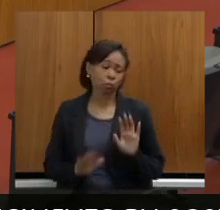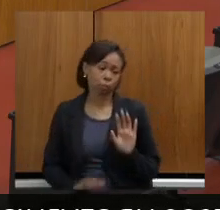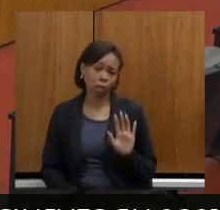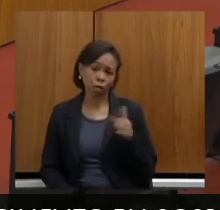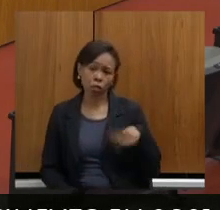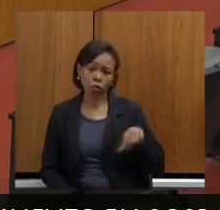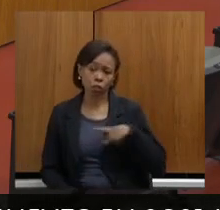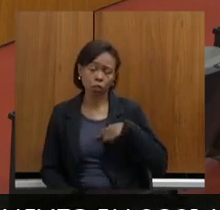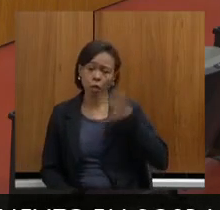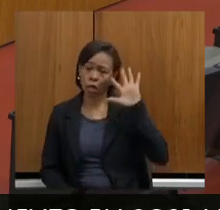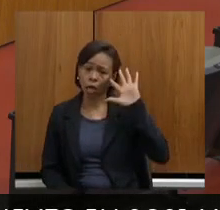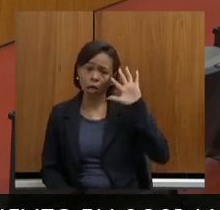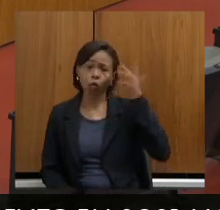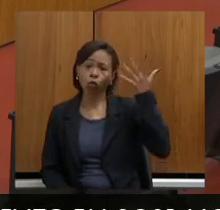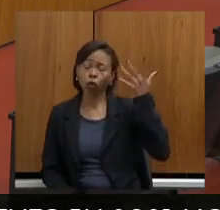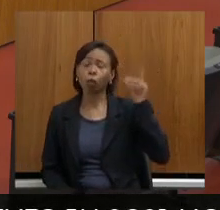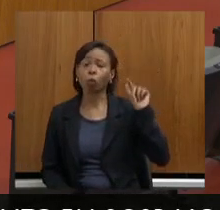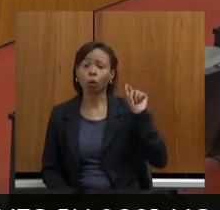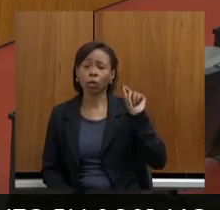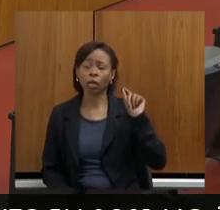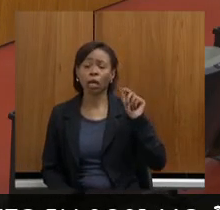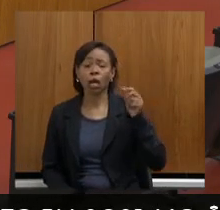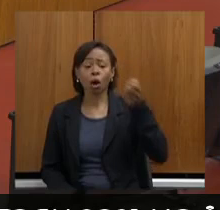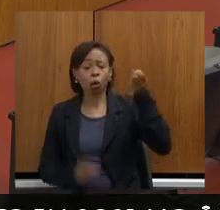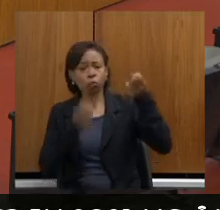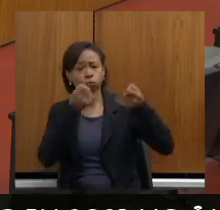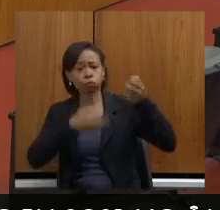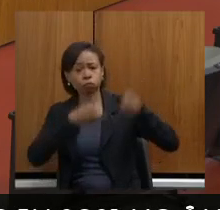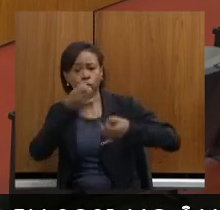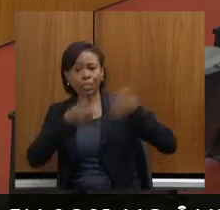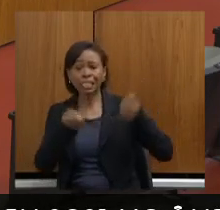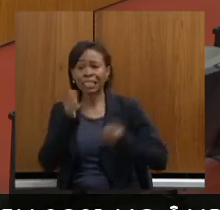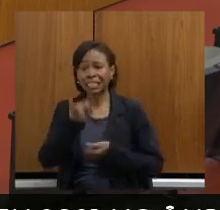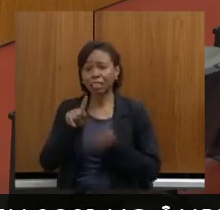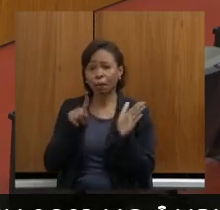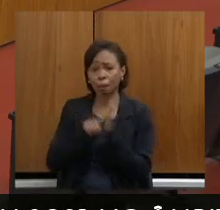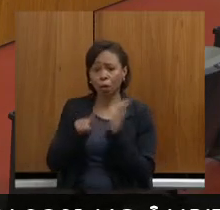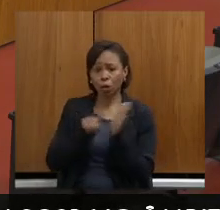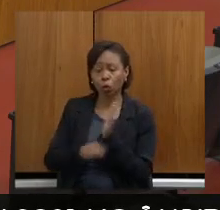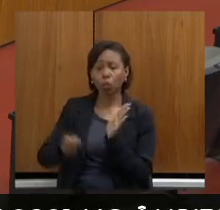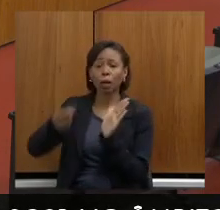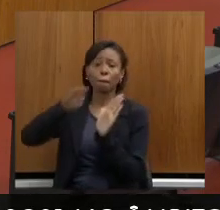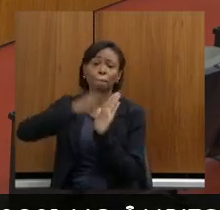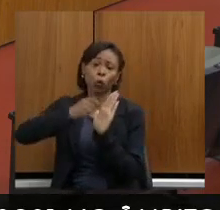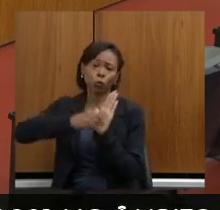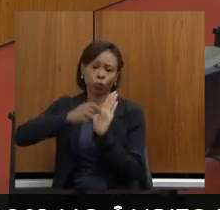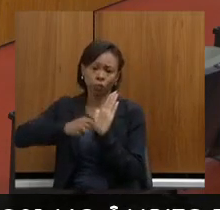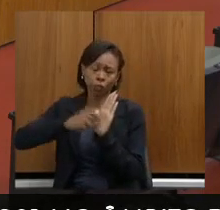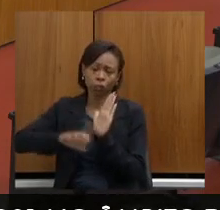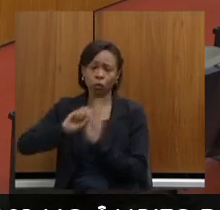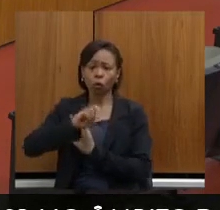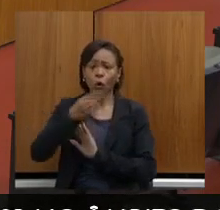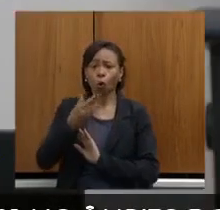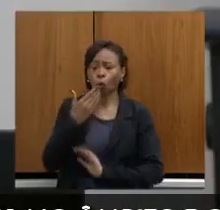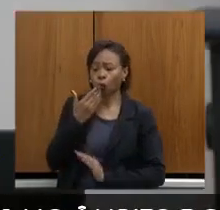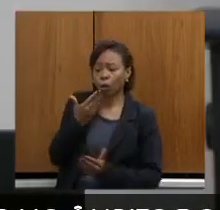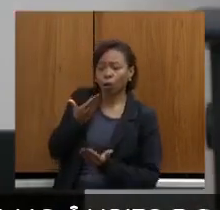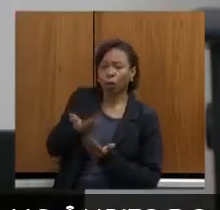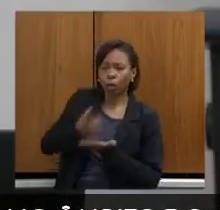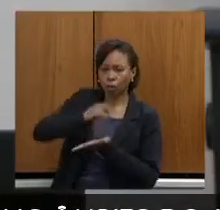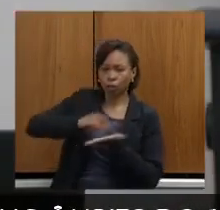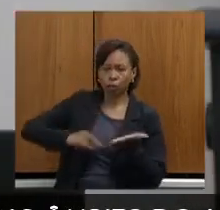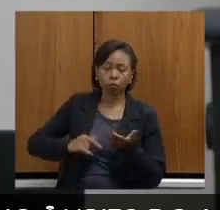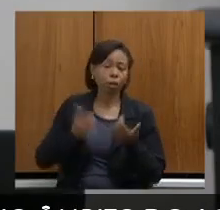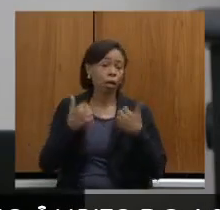de ouvir o esclarecimento e se houver algum questionamento faça por escrito faça através de requerimento